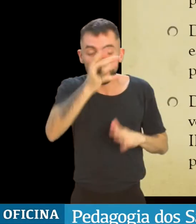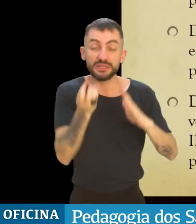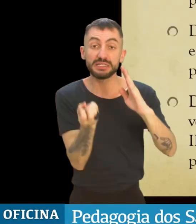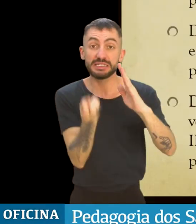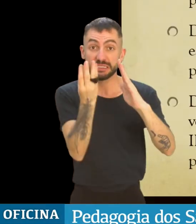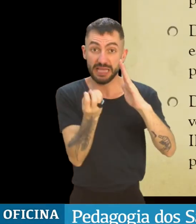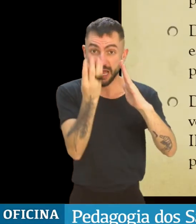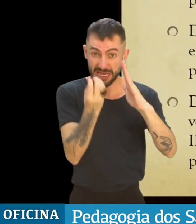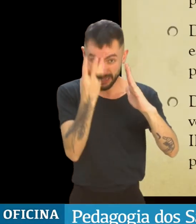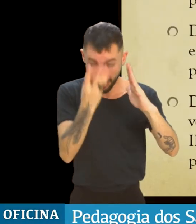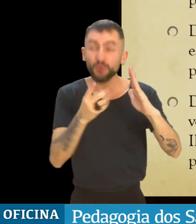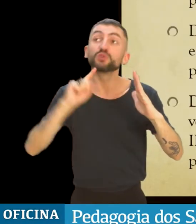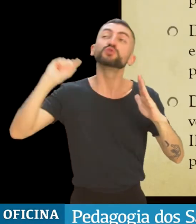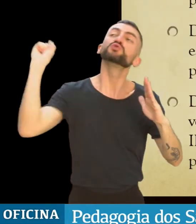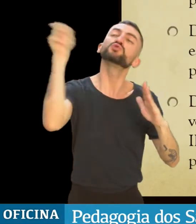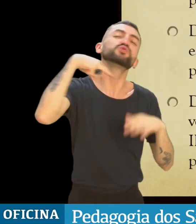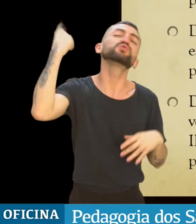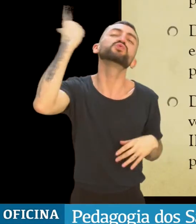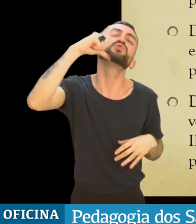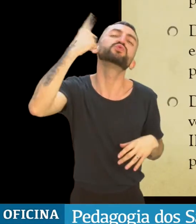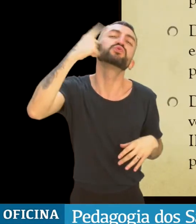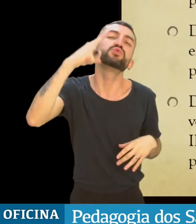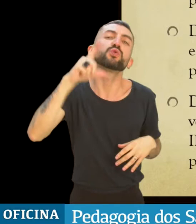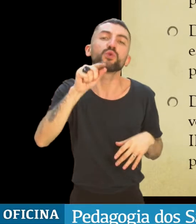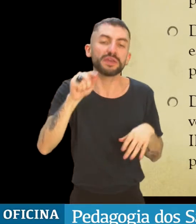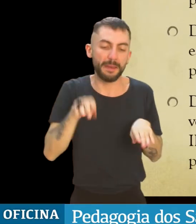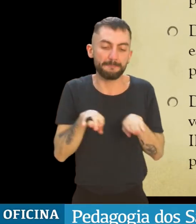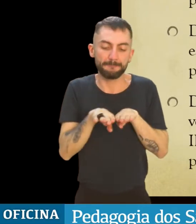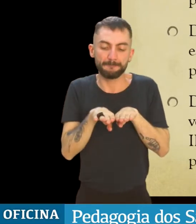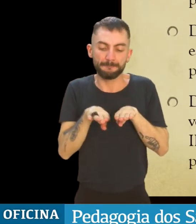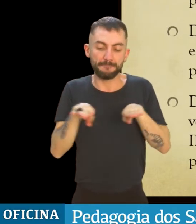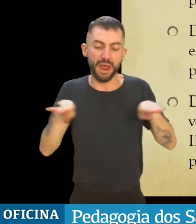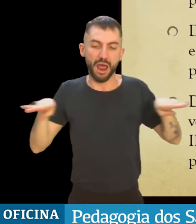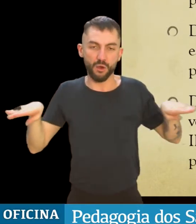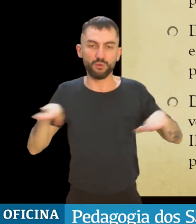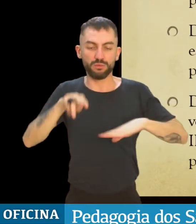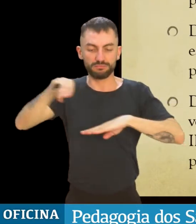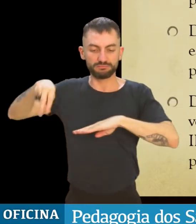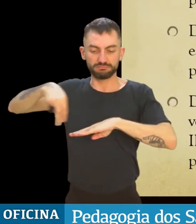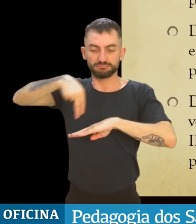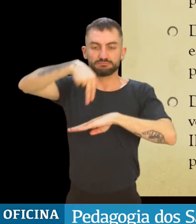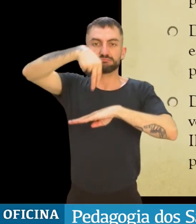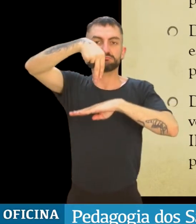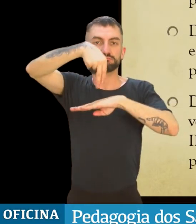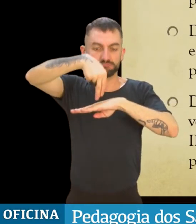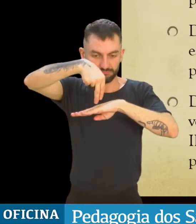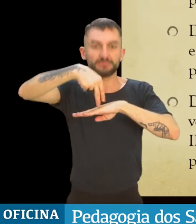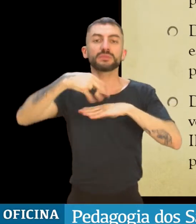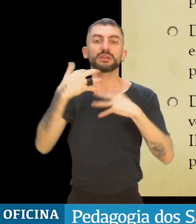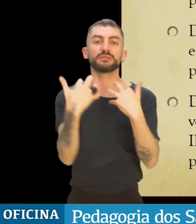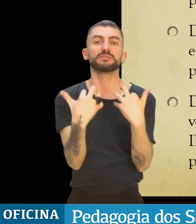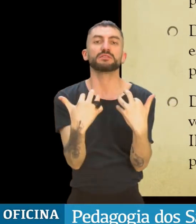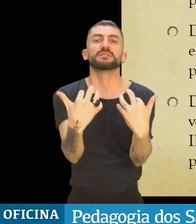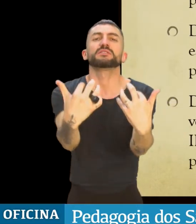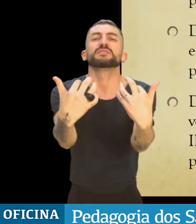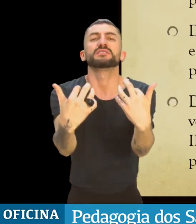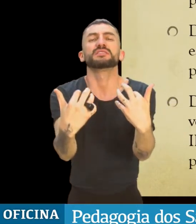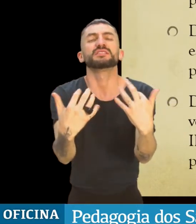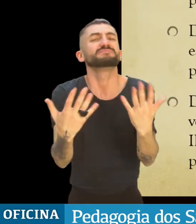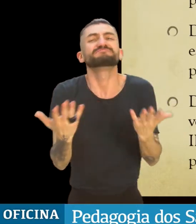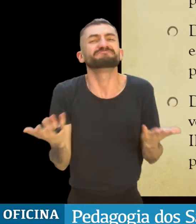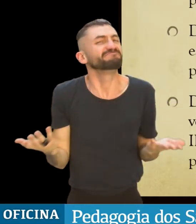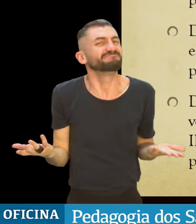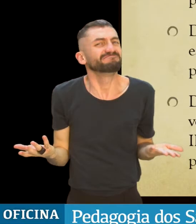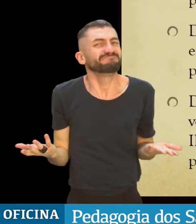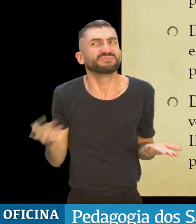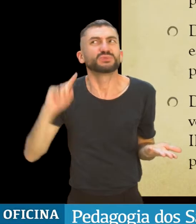organização padrão, né? Aquela de palco italiano, que fica o artista lá na frente, o público à sua frente. A